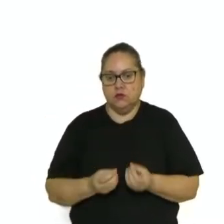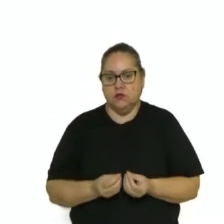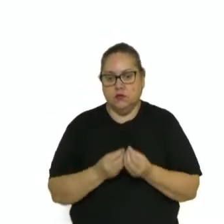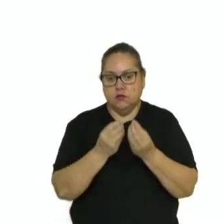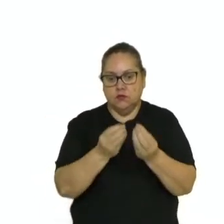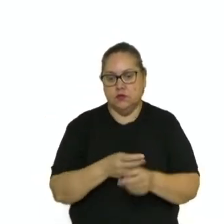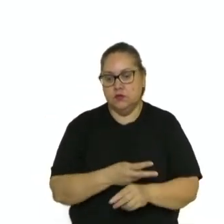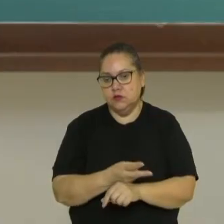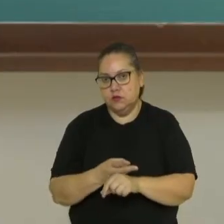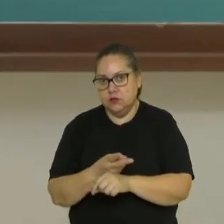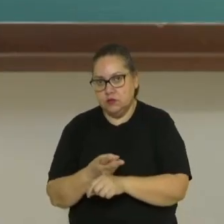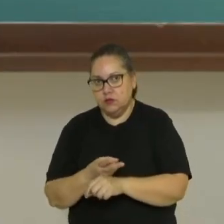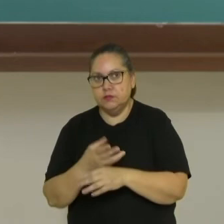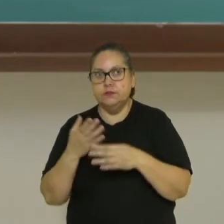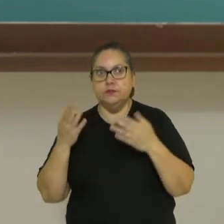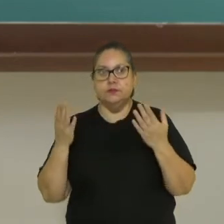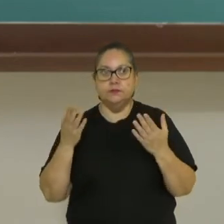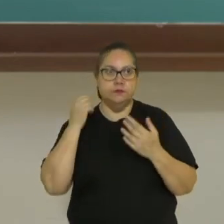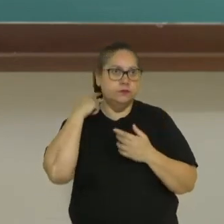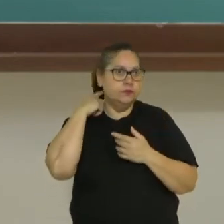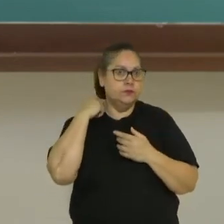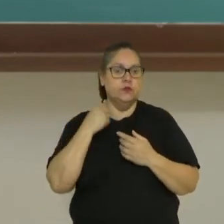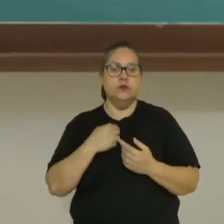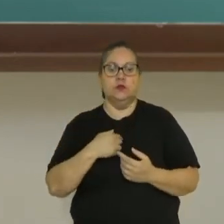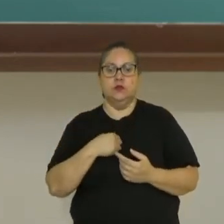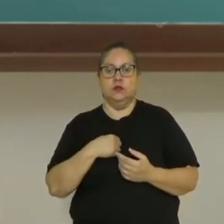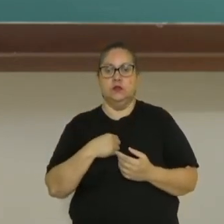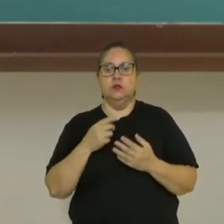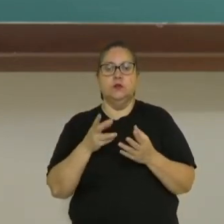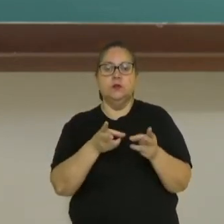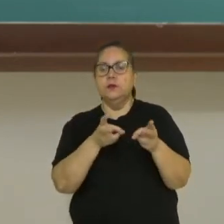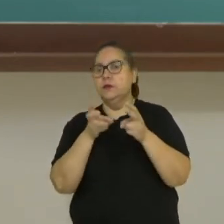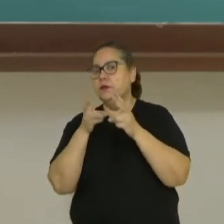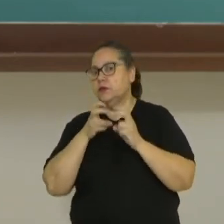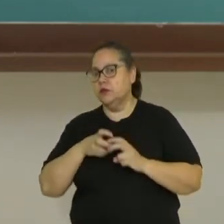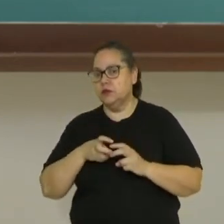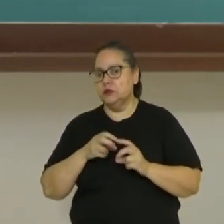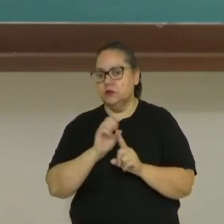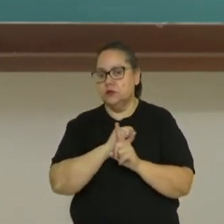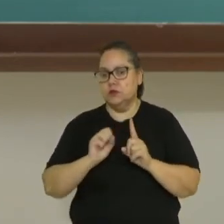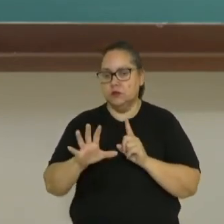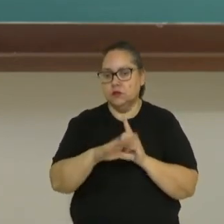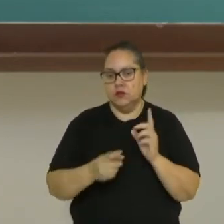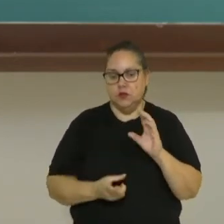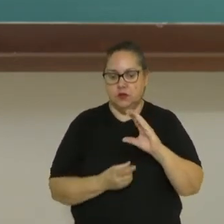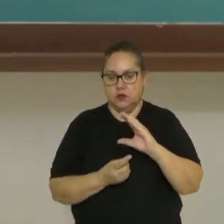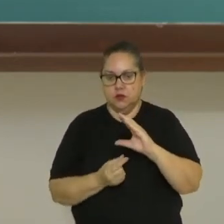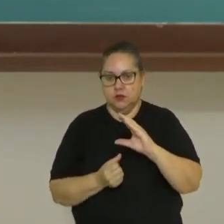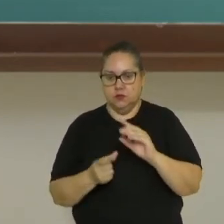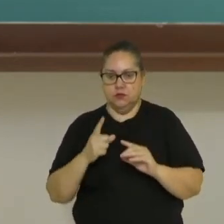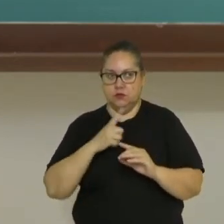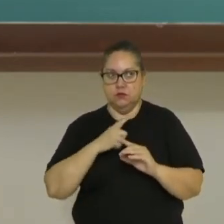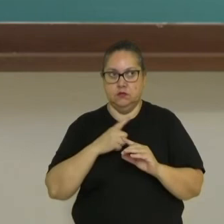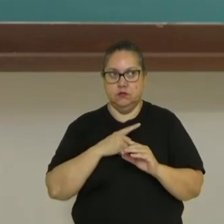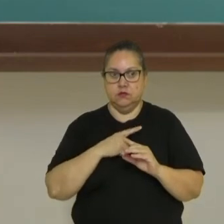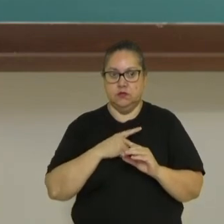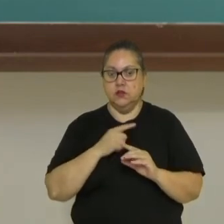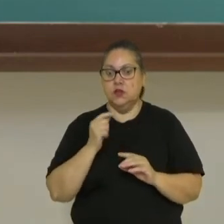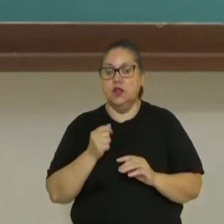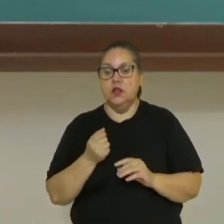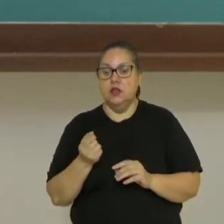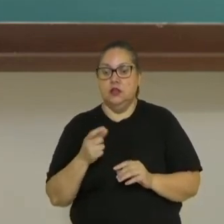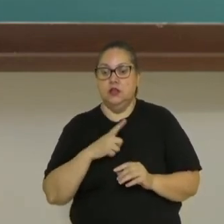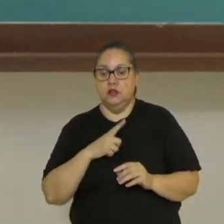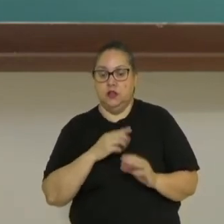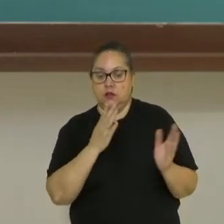procura. Então, assim, uma coisa que nós conseguimos perceber, na sociedade capitalista nós temos quem detém os